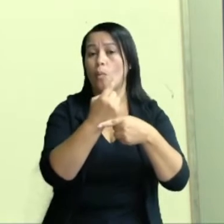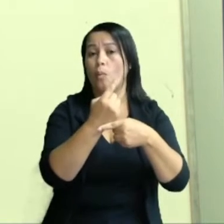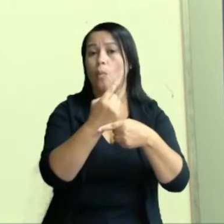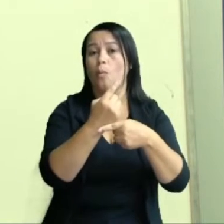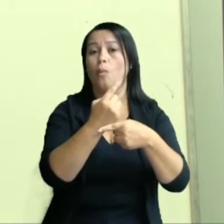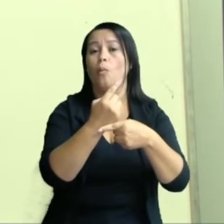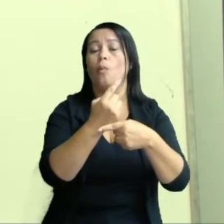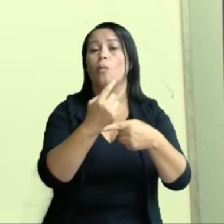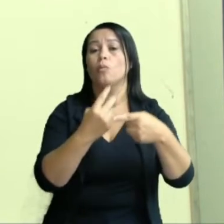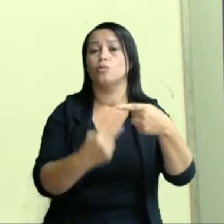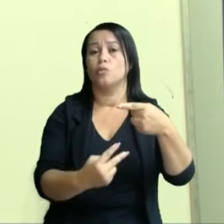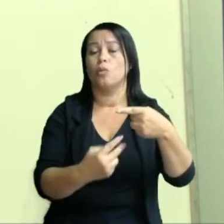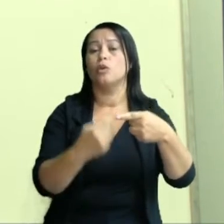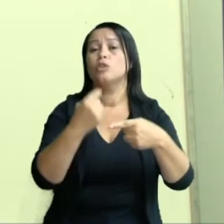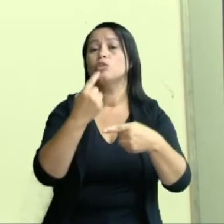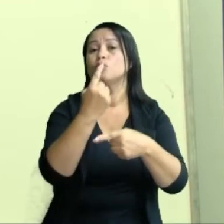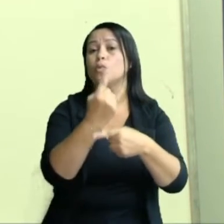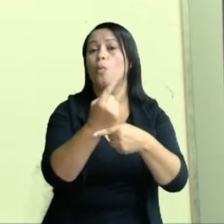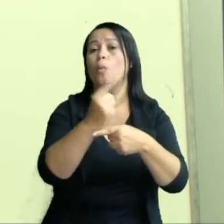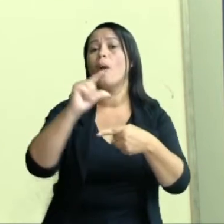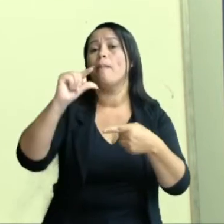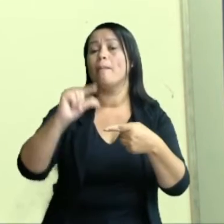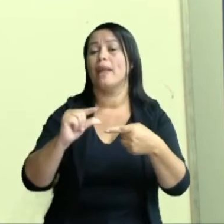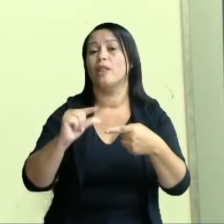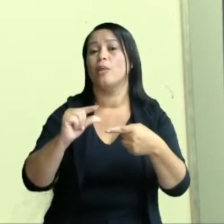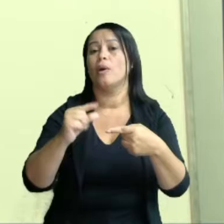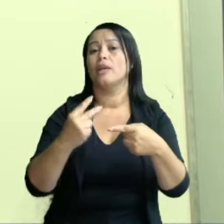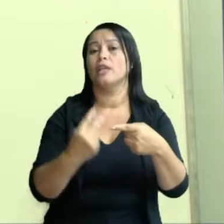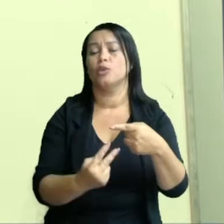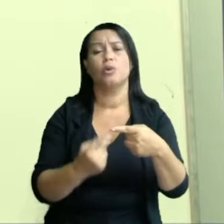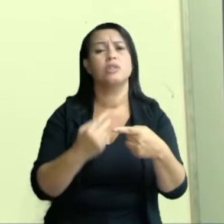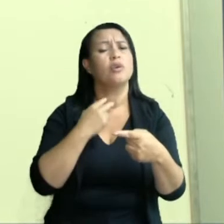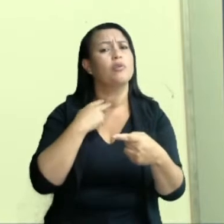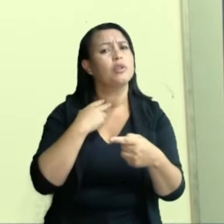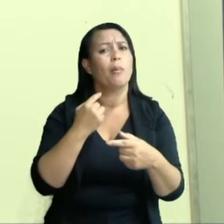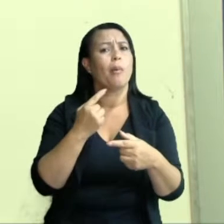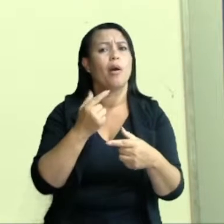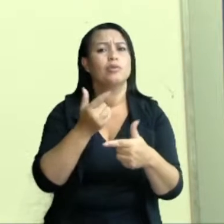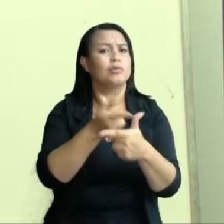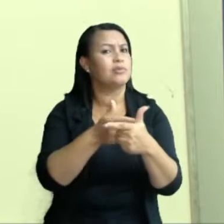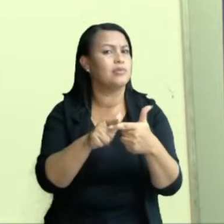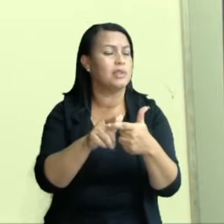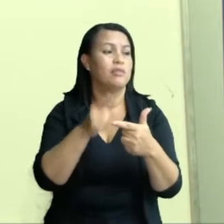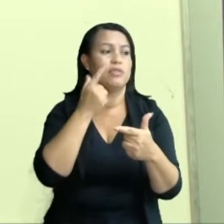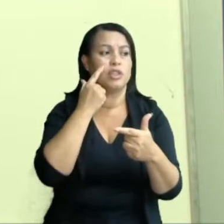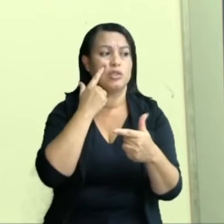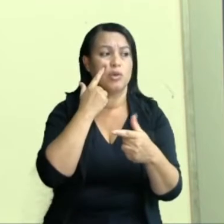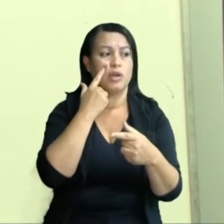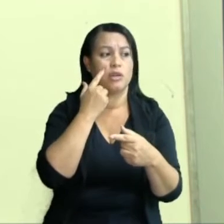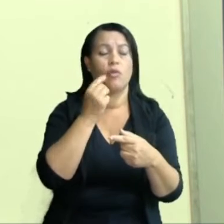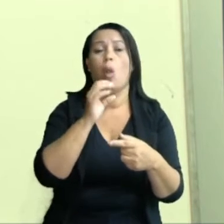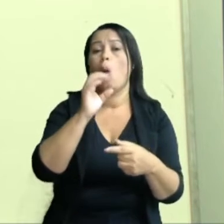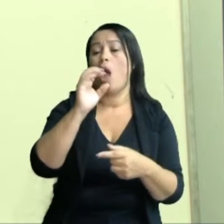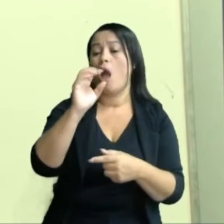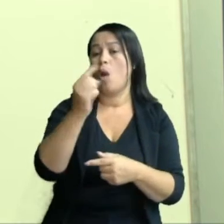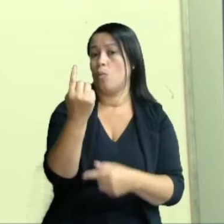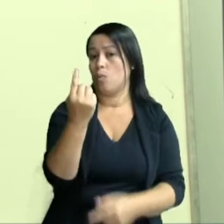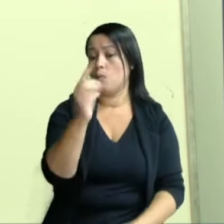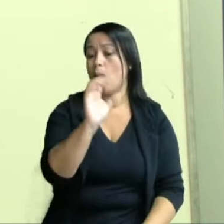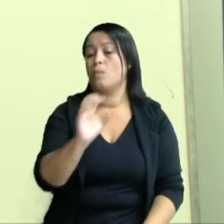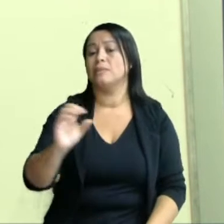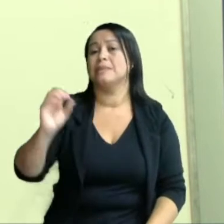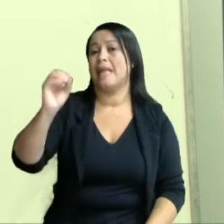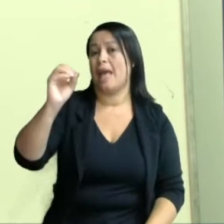menor que 2. Se 1 é menor que 2, não posso dividi-lo assim. Então, coloca um 0 para ele ficar